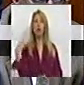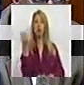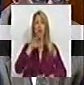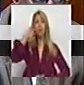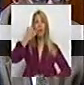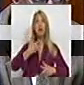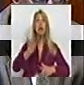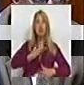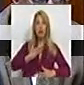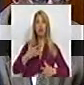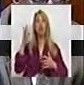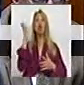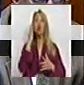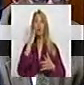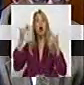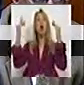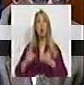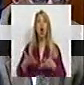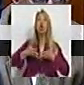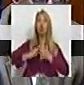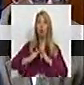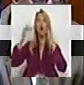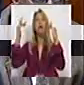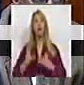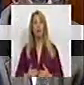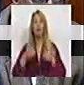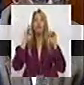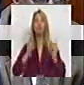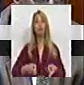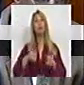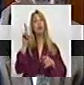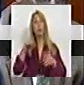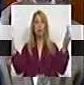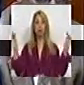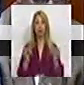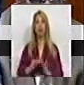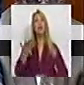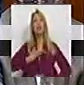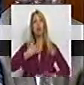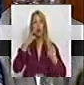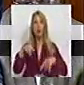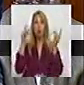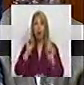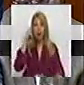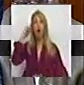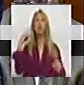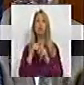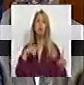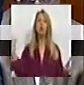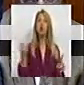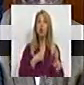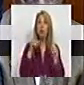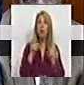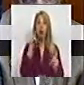nominal, o déficit estrutural e iniciaremos a redução da dívida pública. Esta é a nossa meta e estas são as metas que